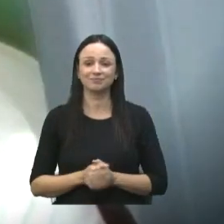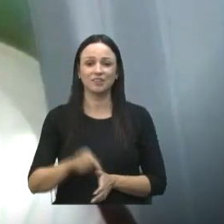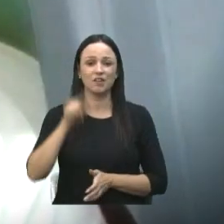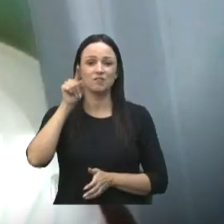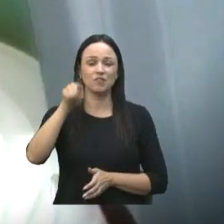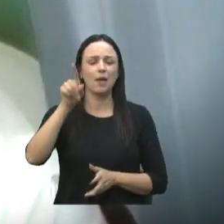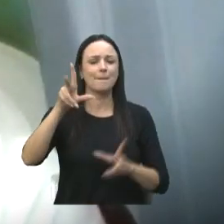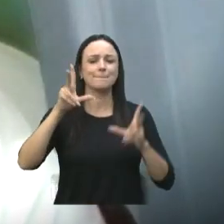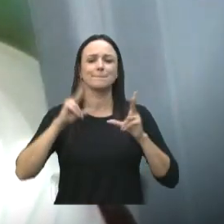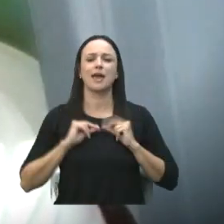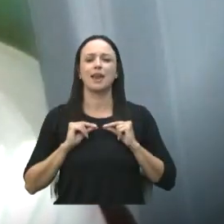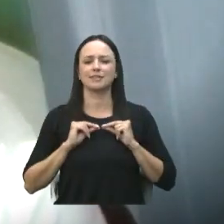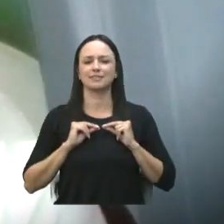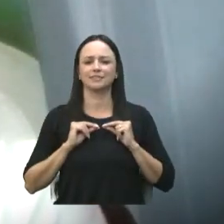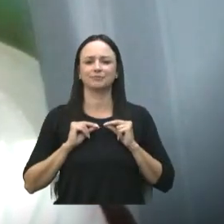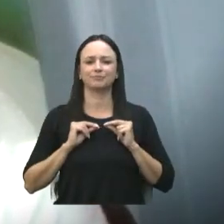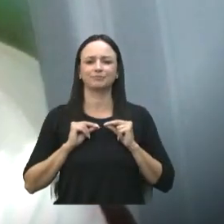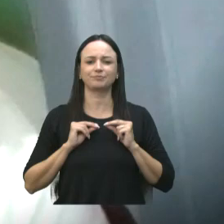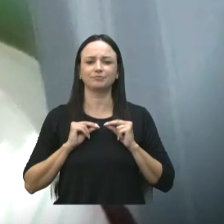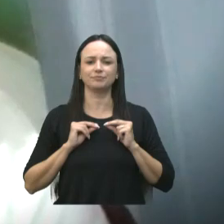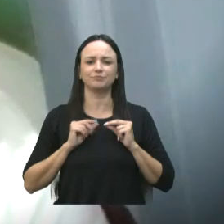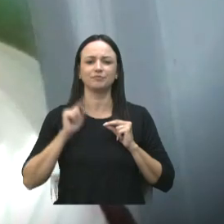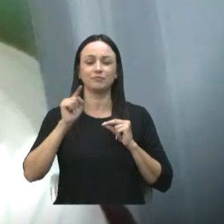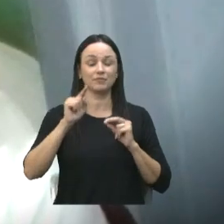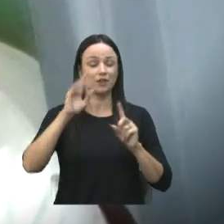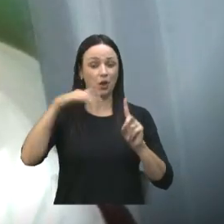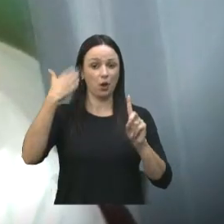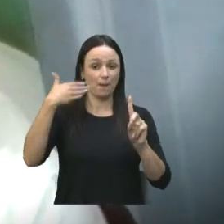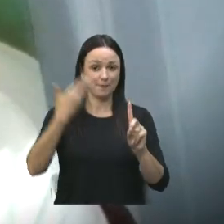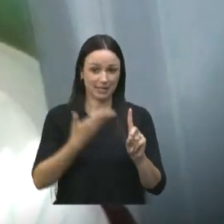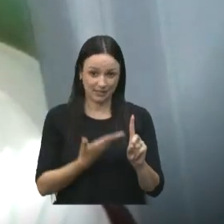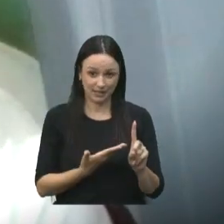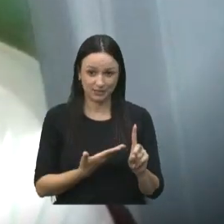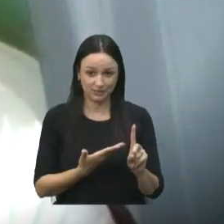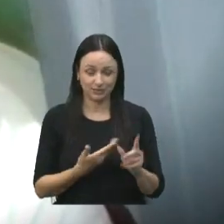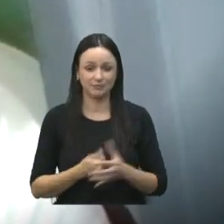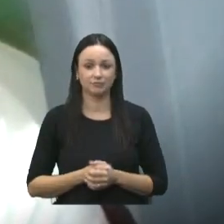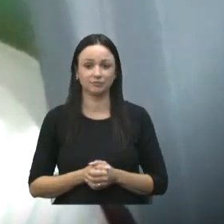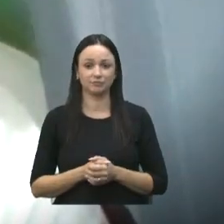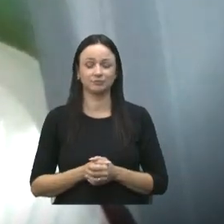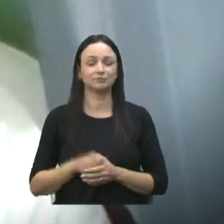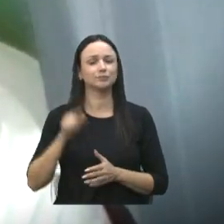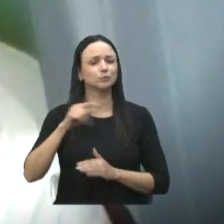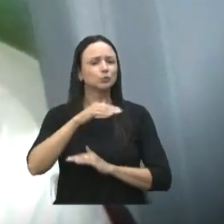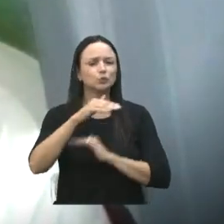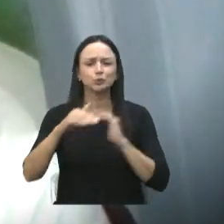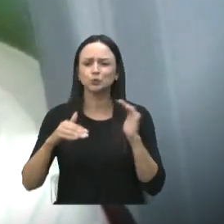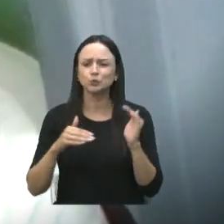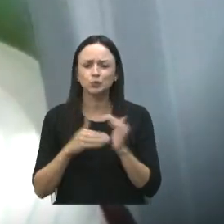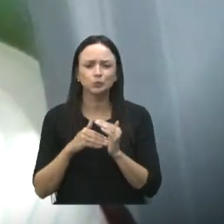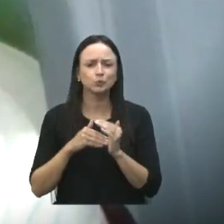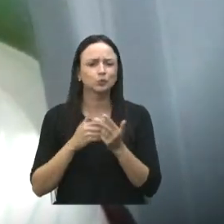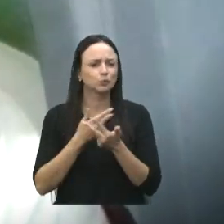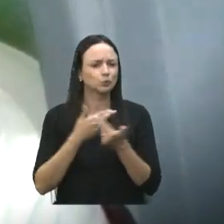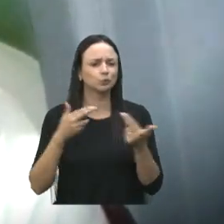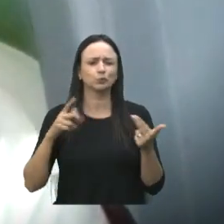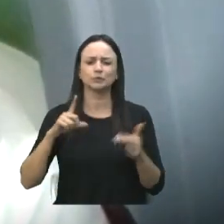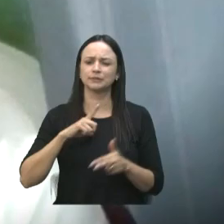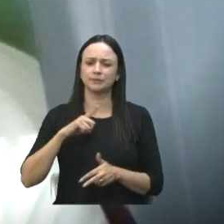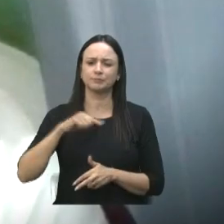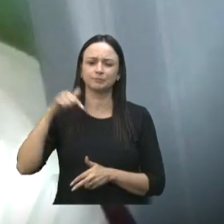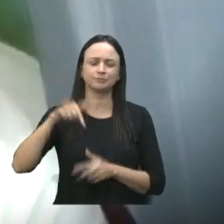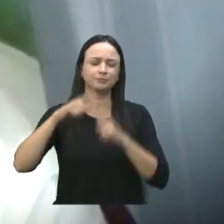é merecedor desta homenagem e de todas quantas tiverem Jaú